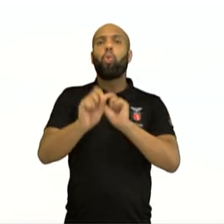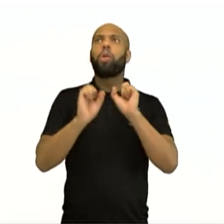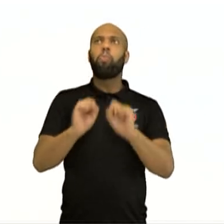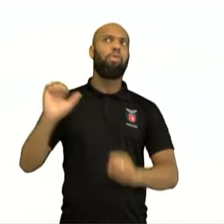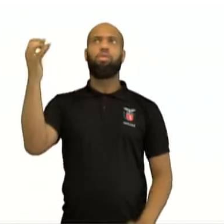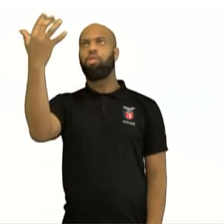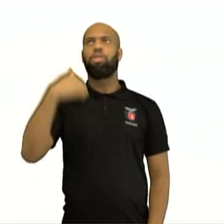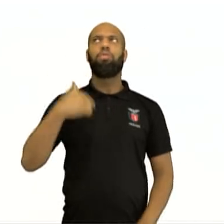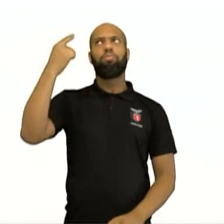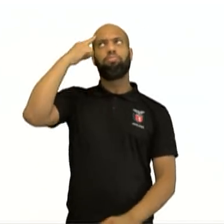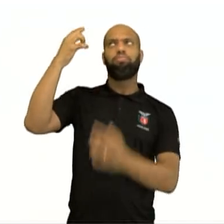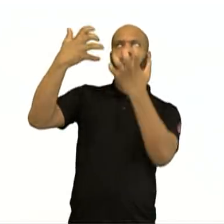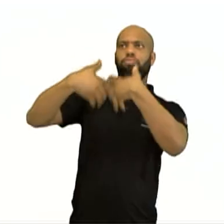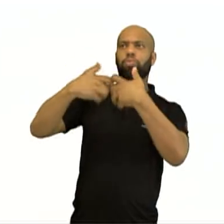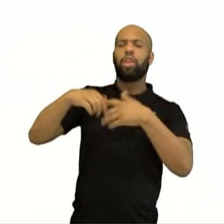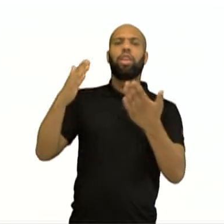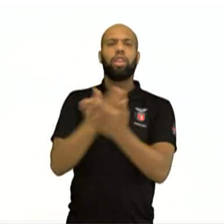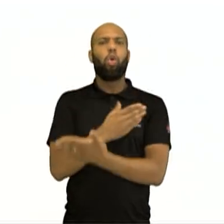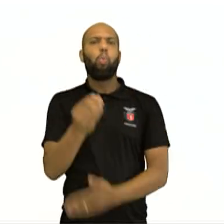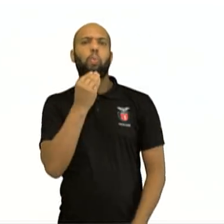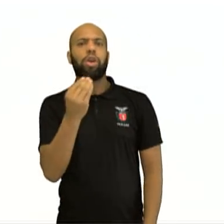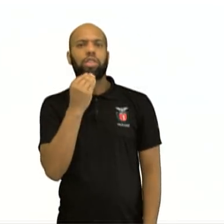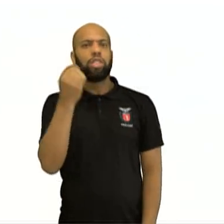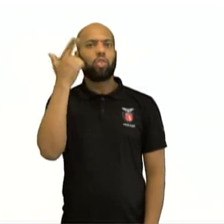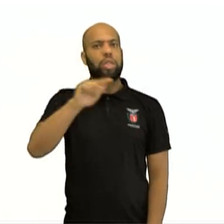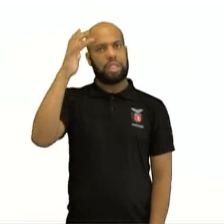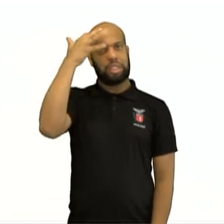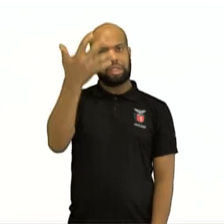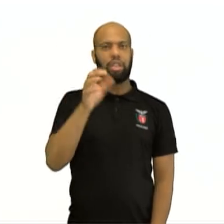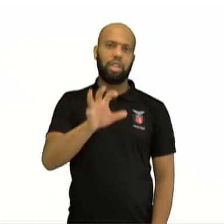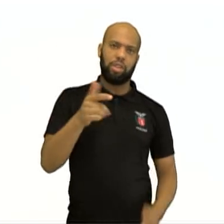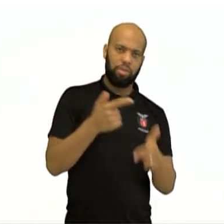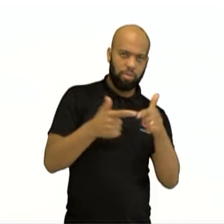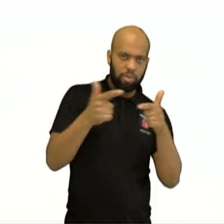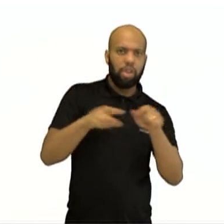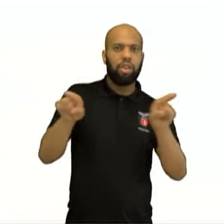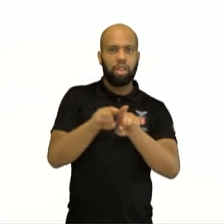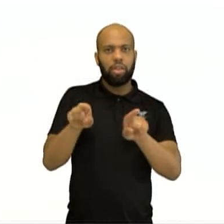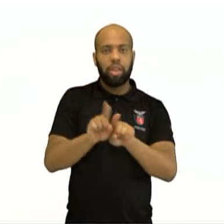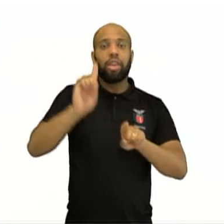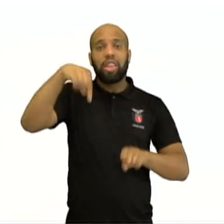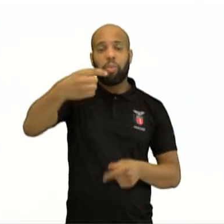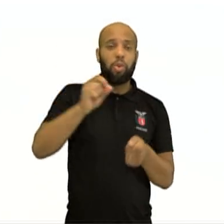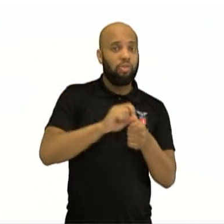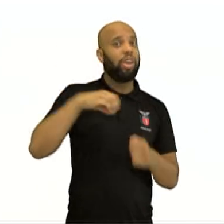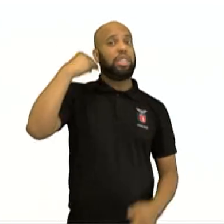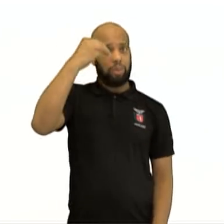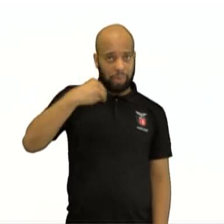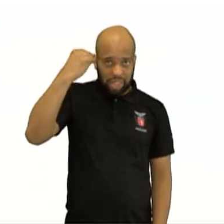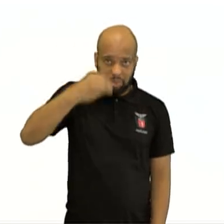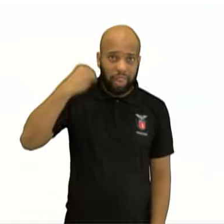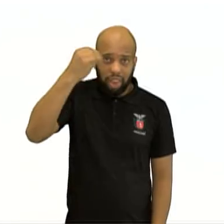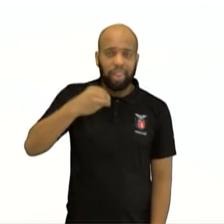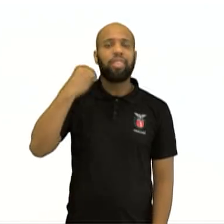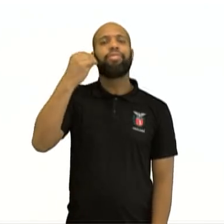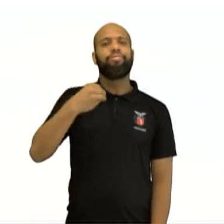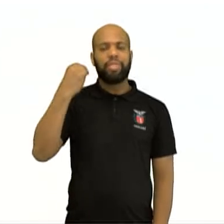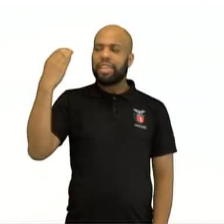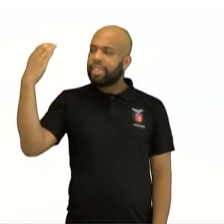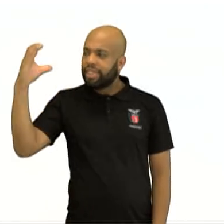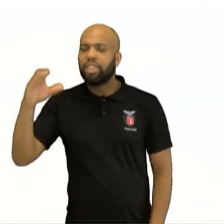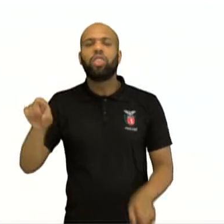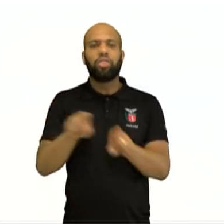então eu penso possibilidades de se responder aquele problema, os experimentos científicos, por isso o